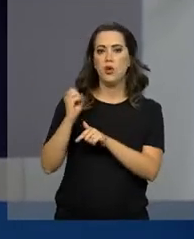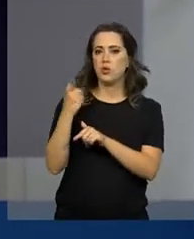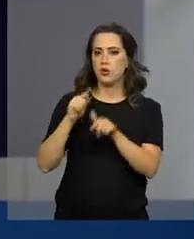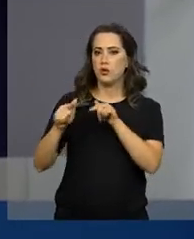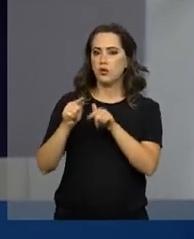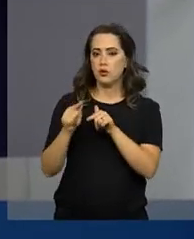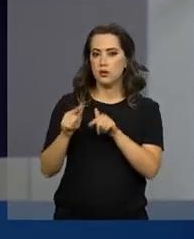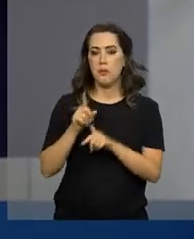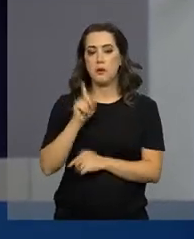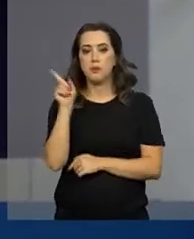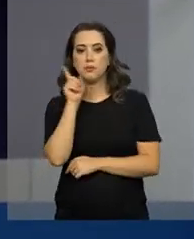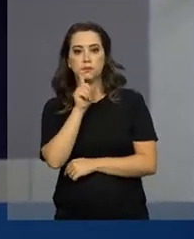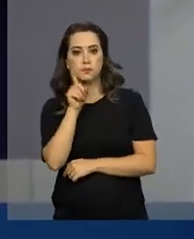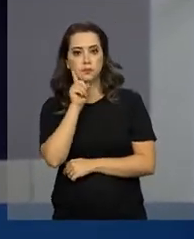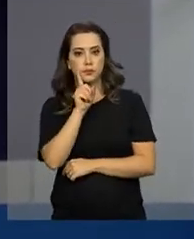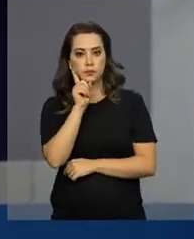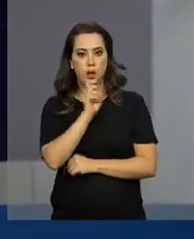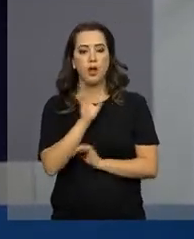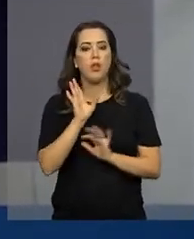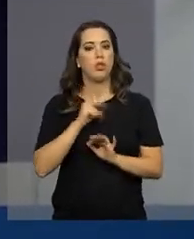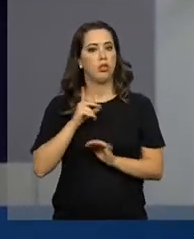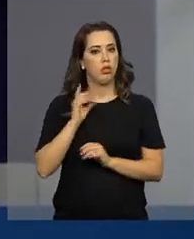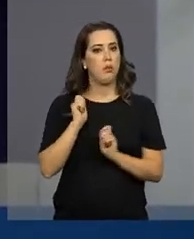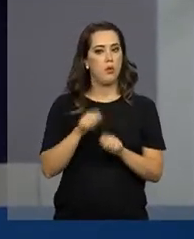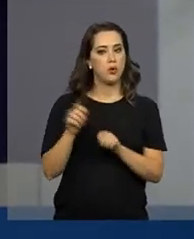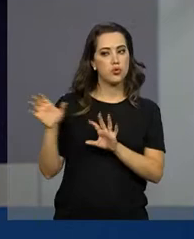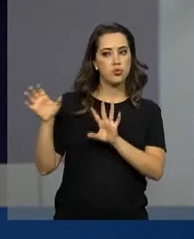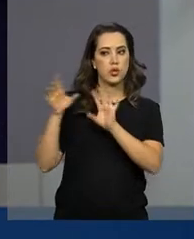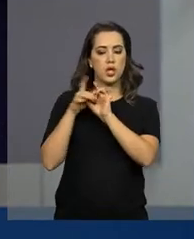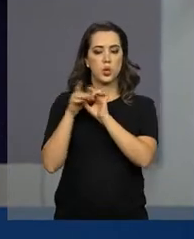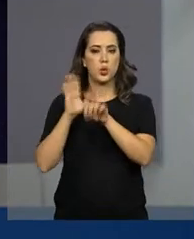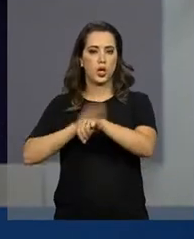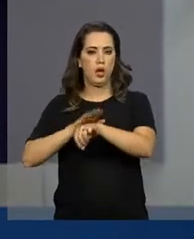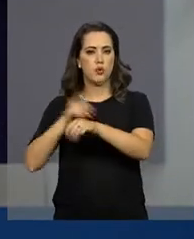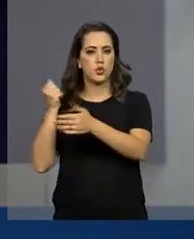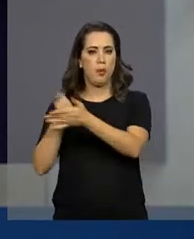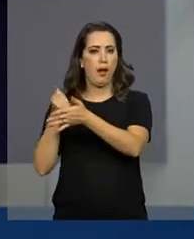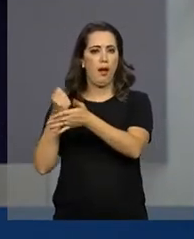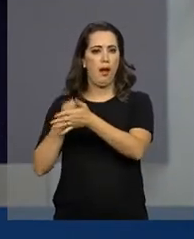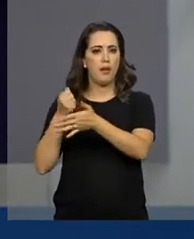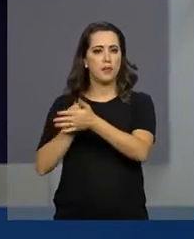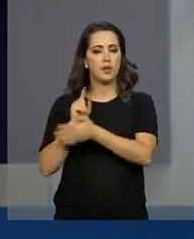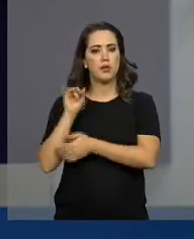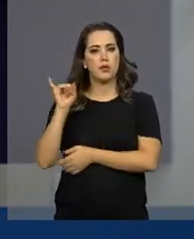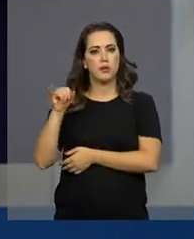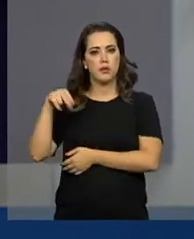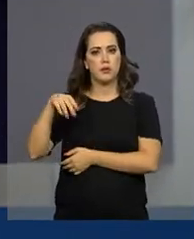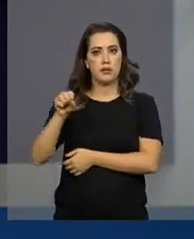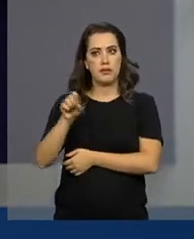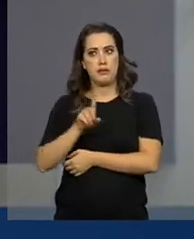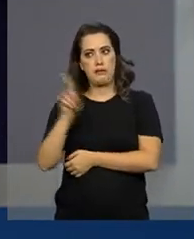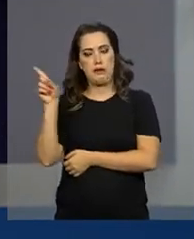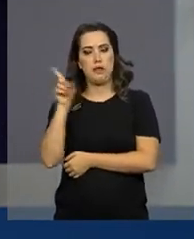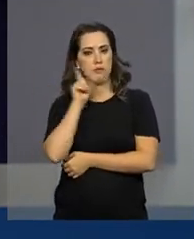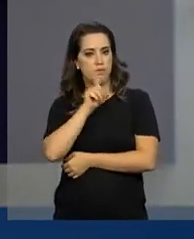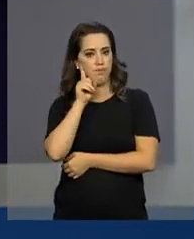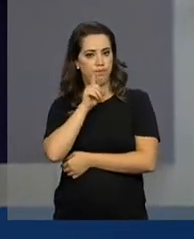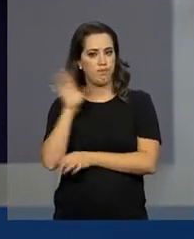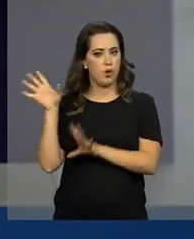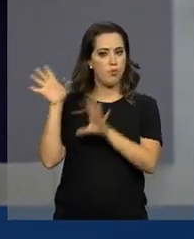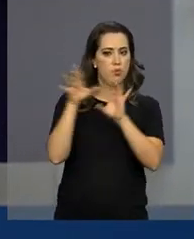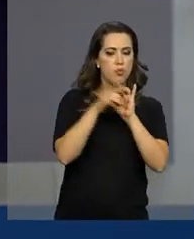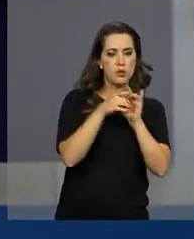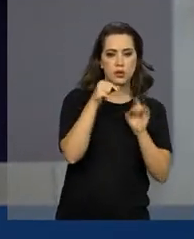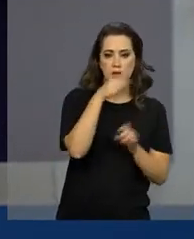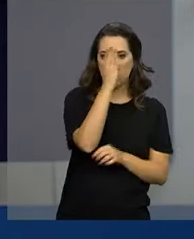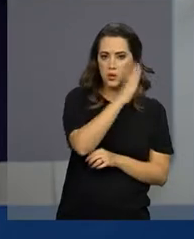trabalharam regularmente nos Estados Unidos vão poder somar o tempo de contribuição previdenciária dos dois países. Também não vai ser